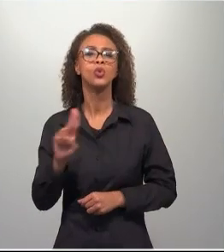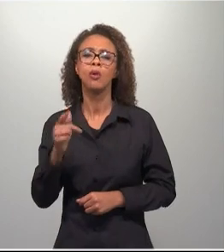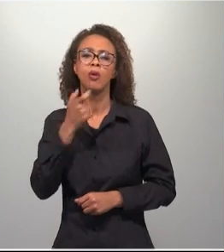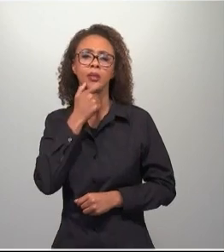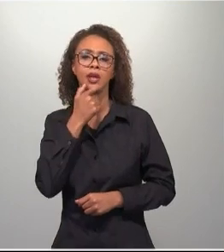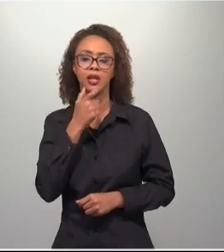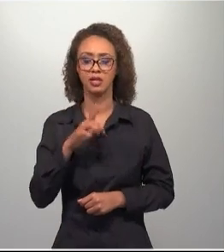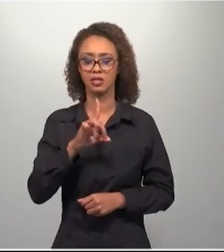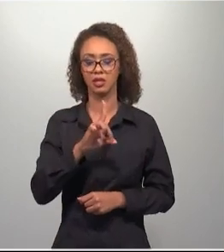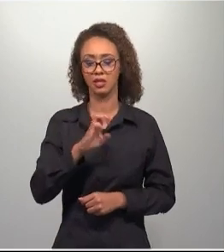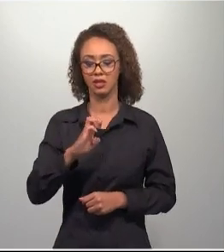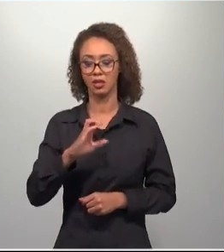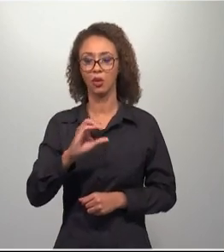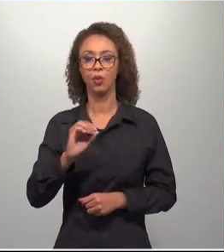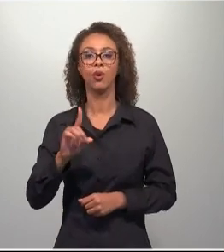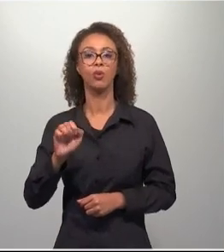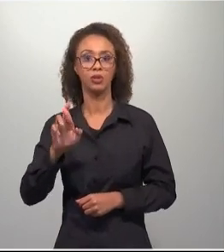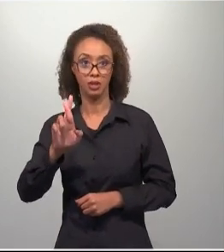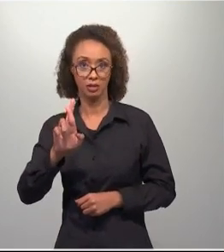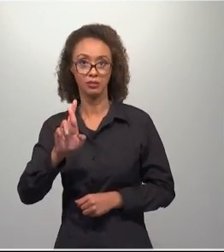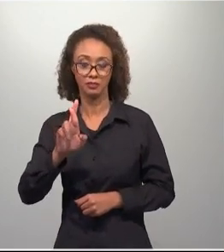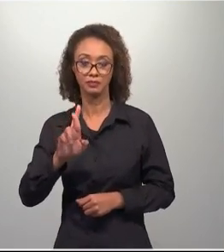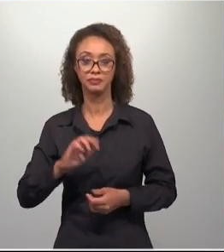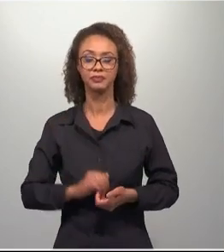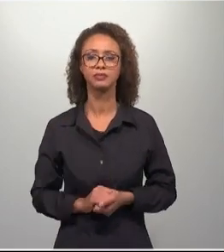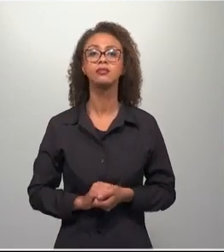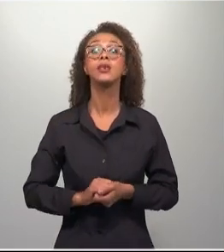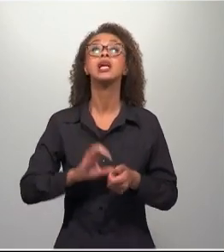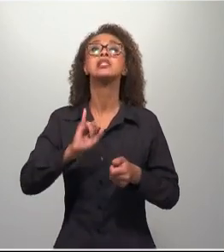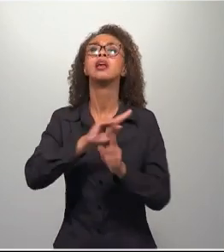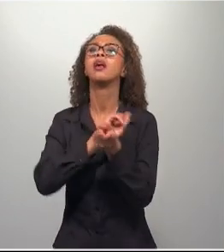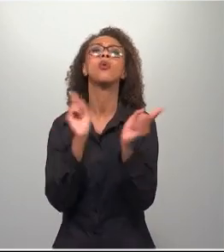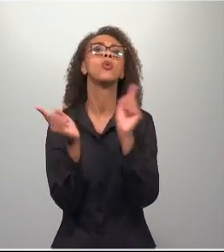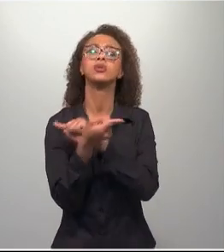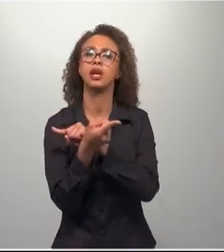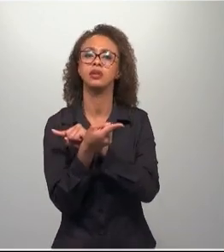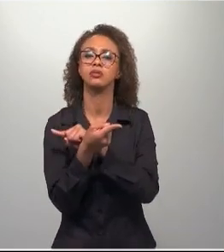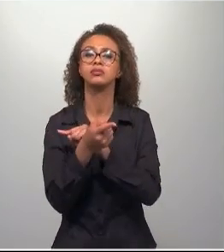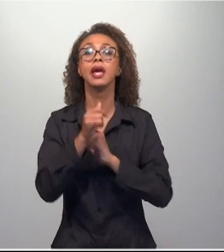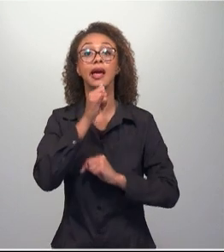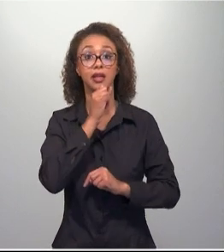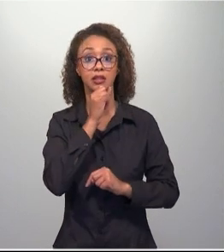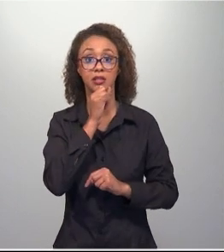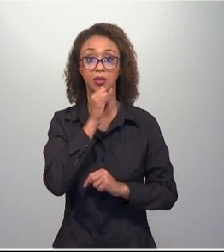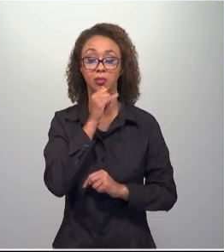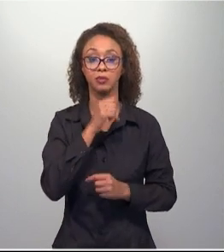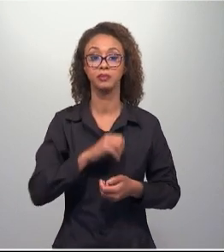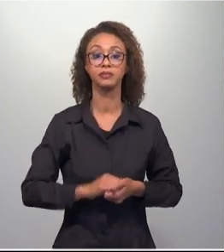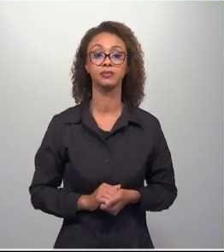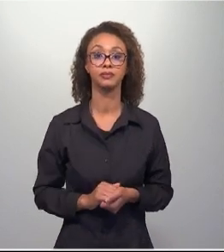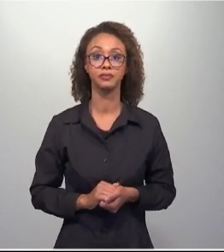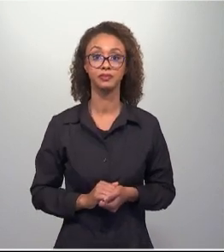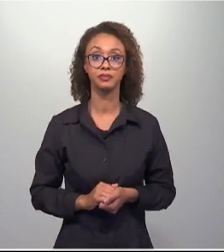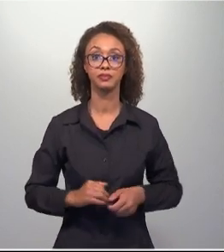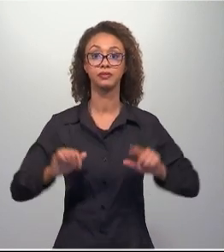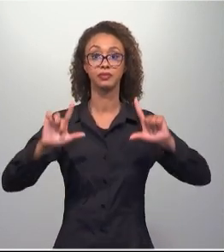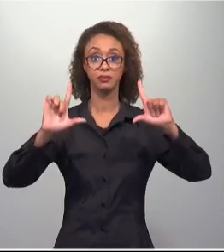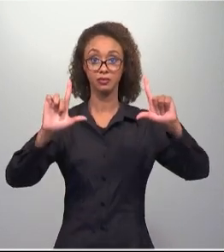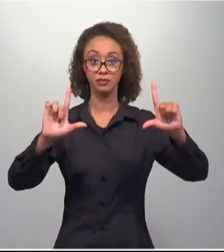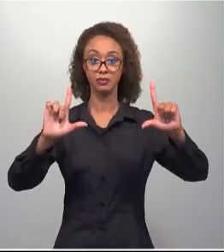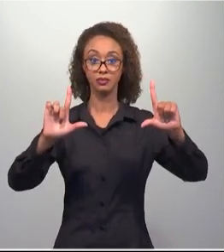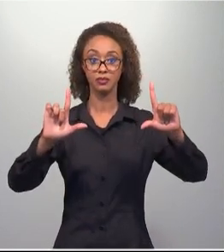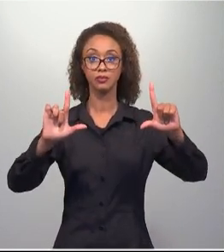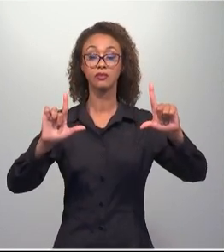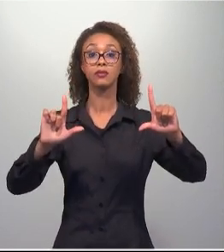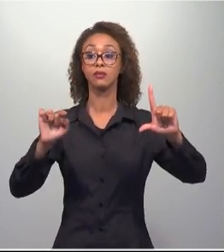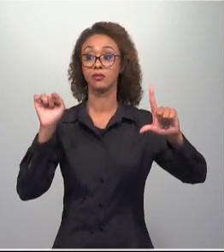caso inverso decodificador recebi isso o aquela saídas x e y 0 e 1 agora